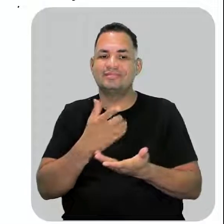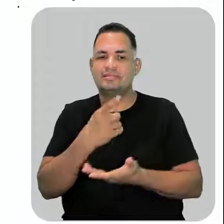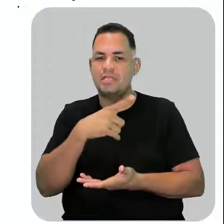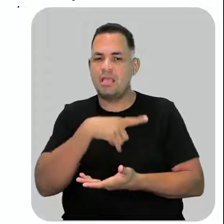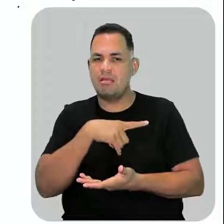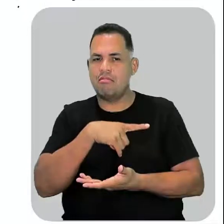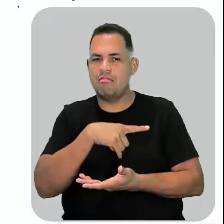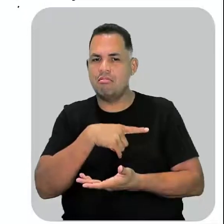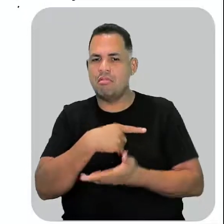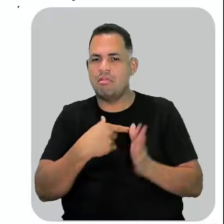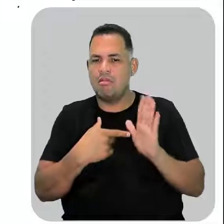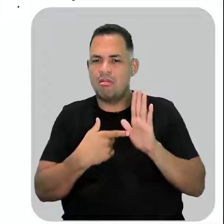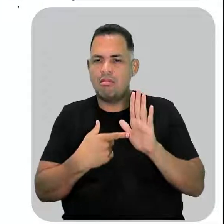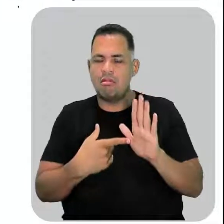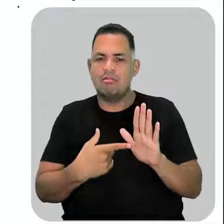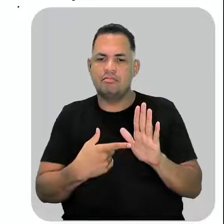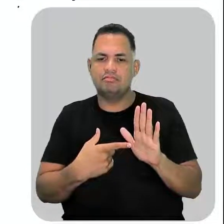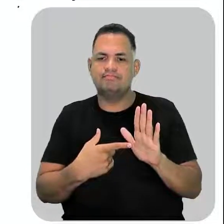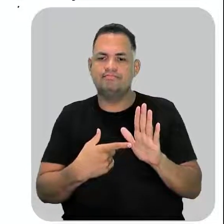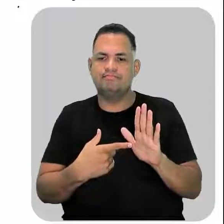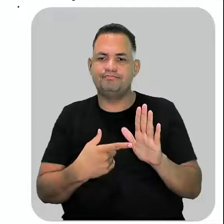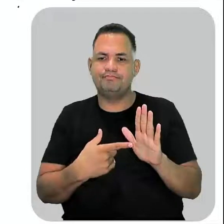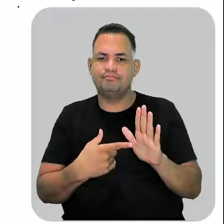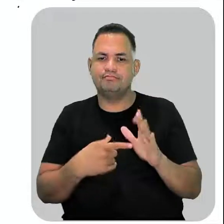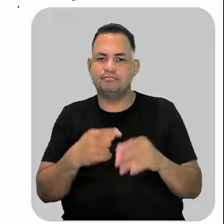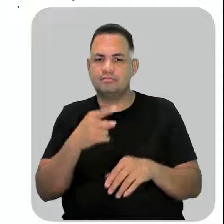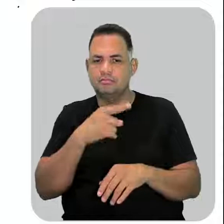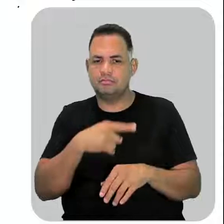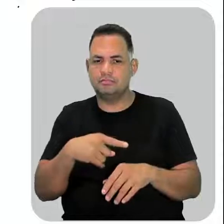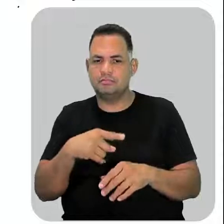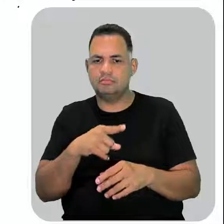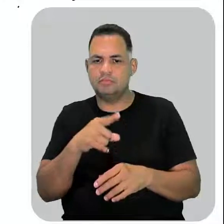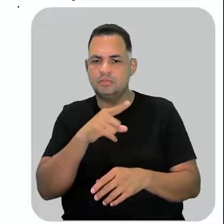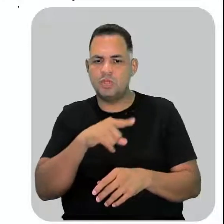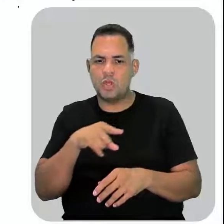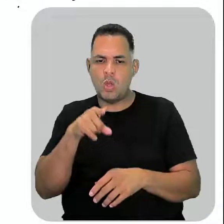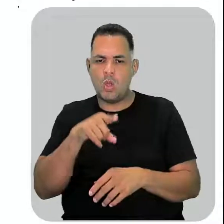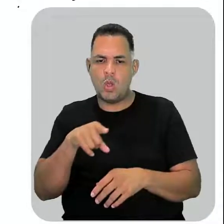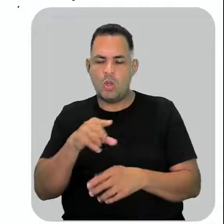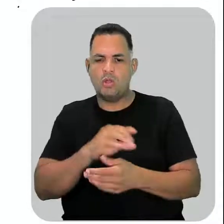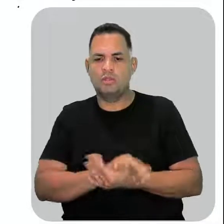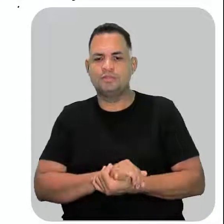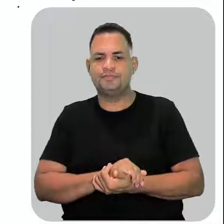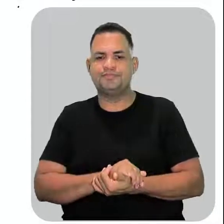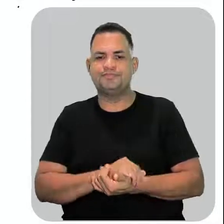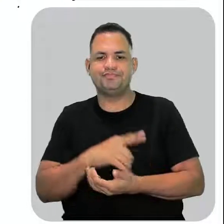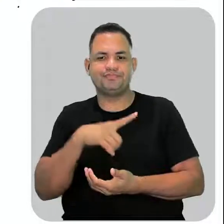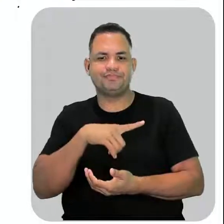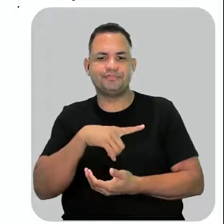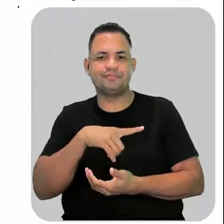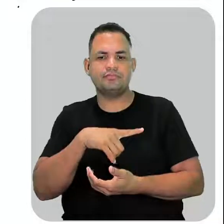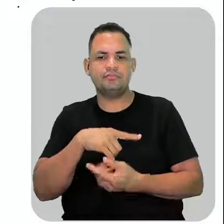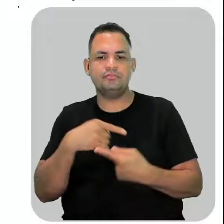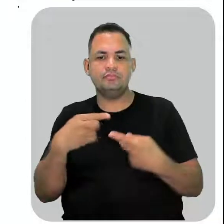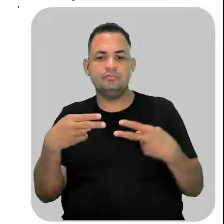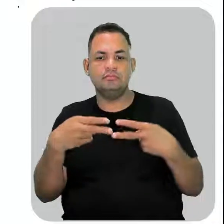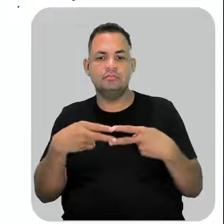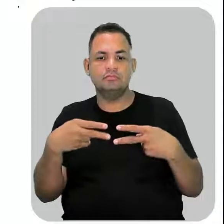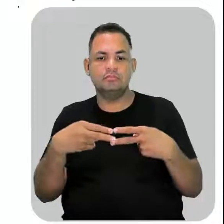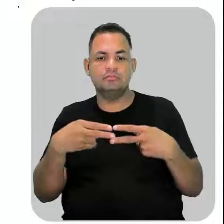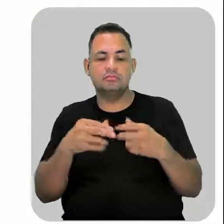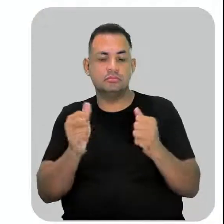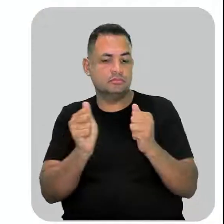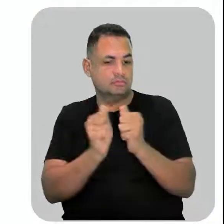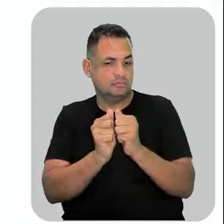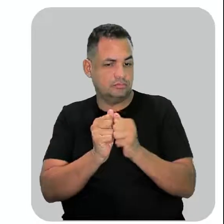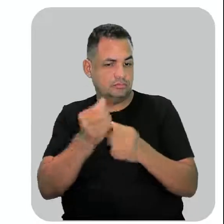aqui a gente esteja representando o anel aromático só pela bolinha, nós temos ligações duplas